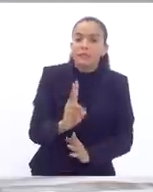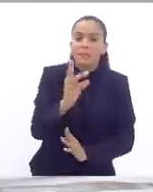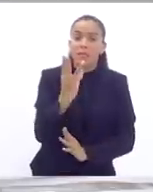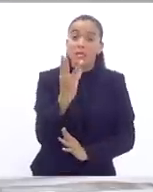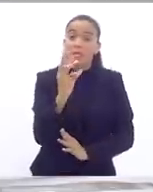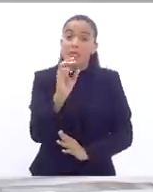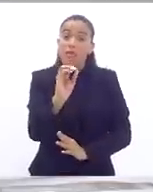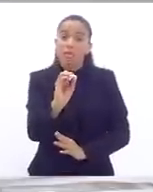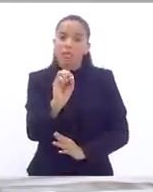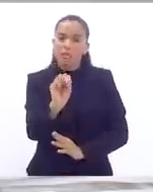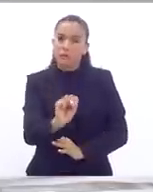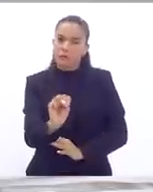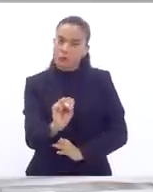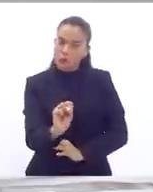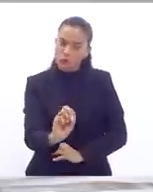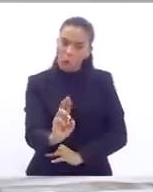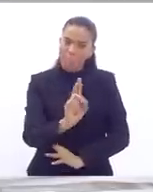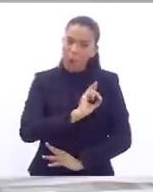segundos